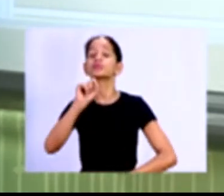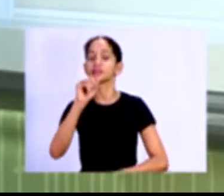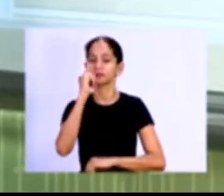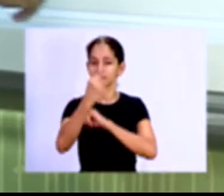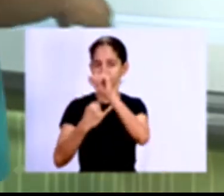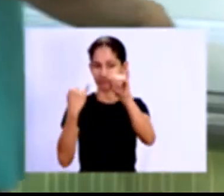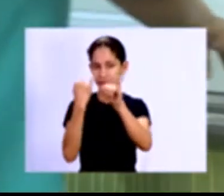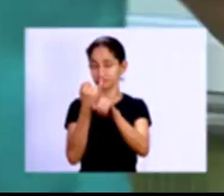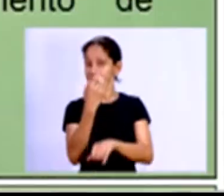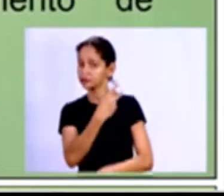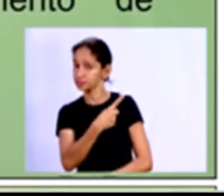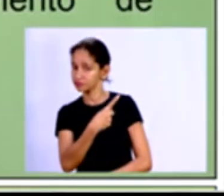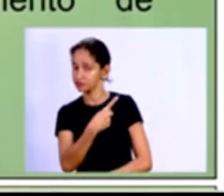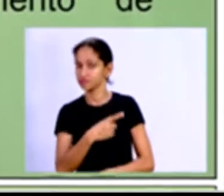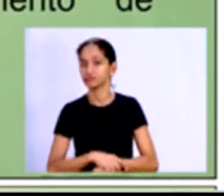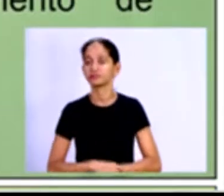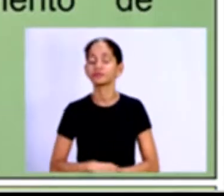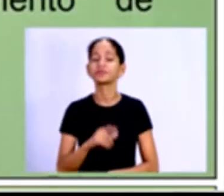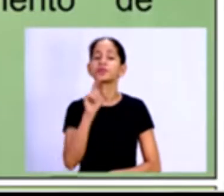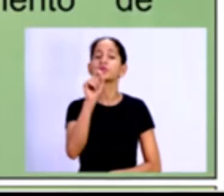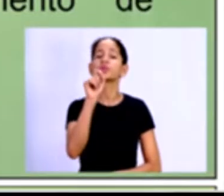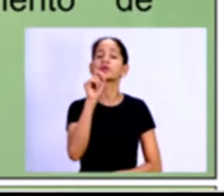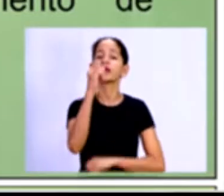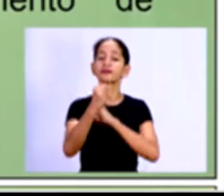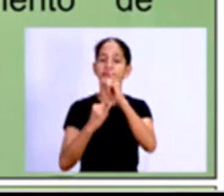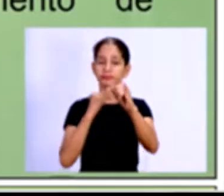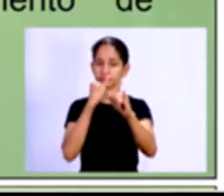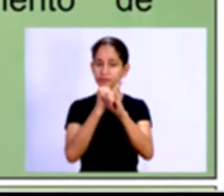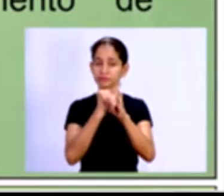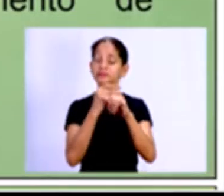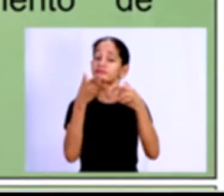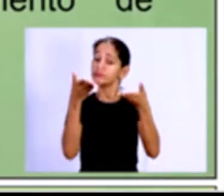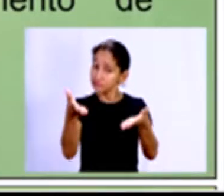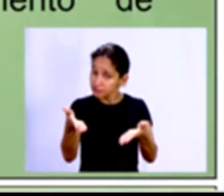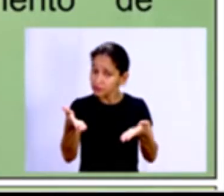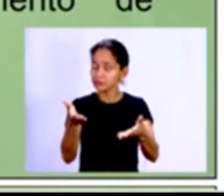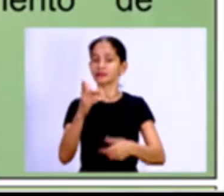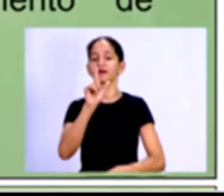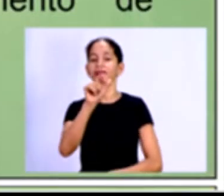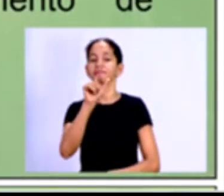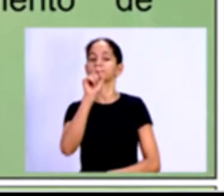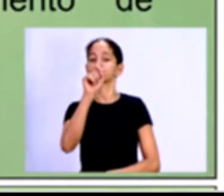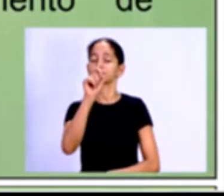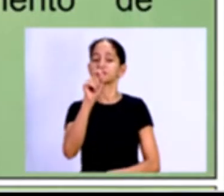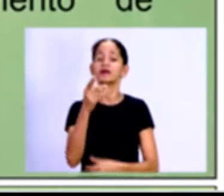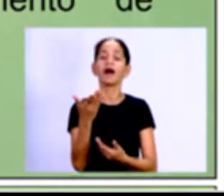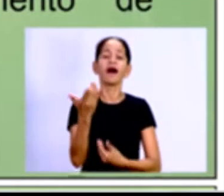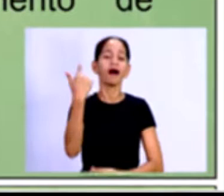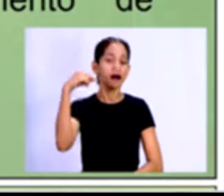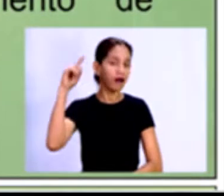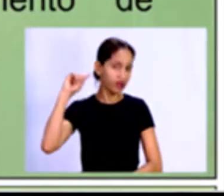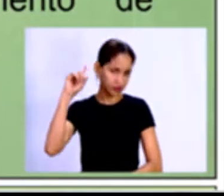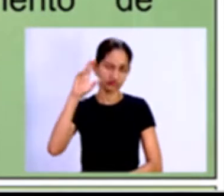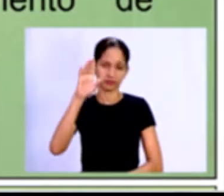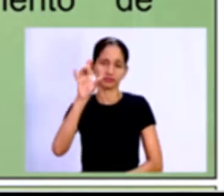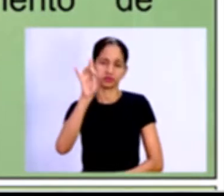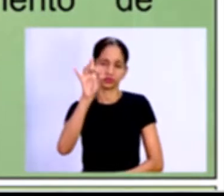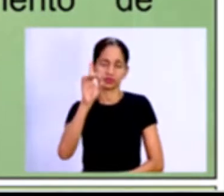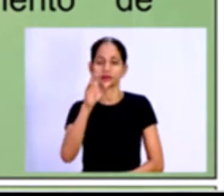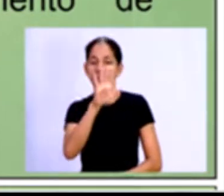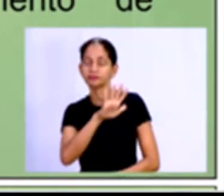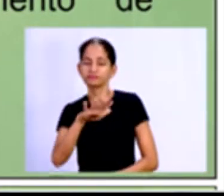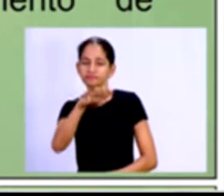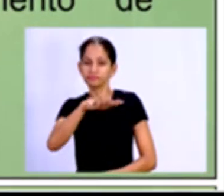agora. O que é a internet? A internet, ela deixou de ser um meio